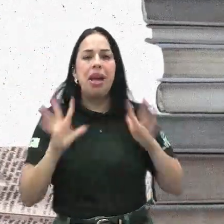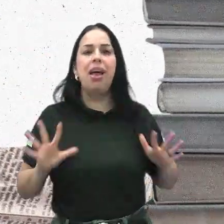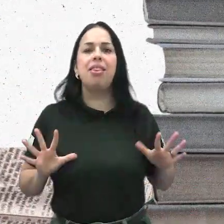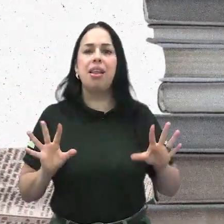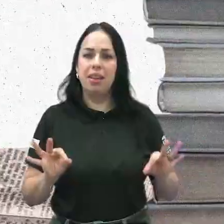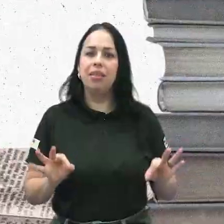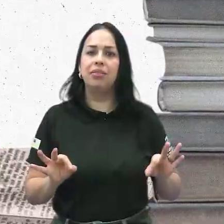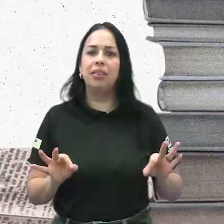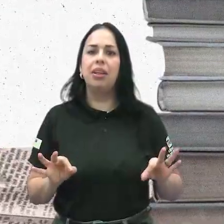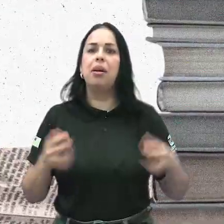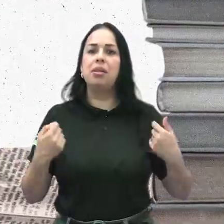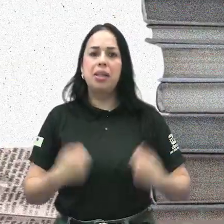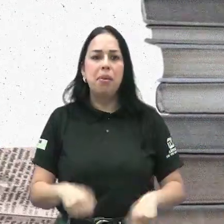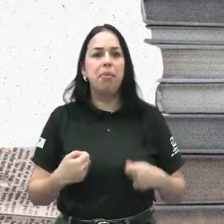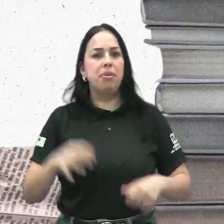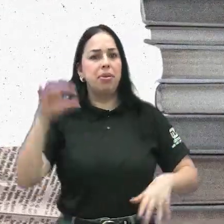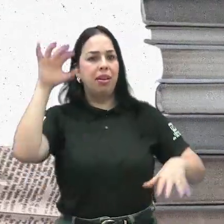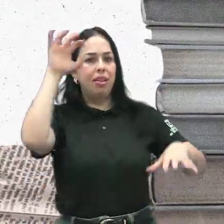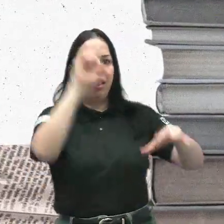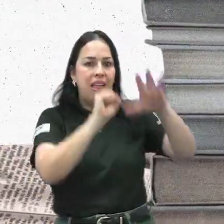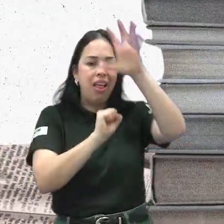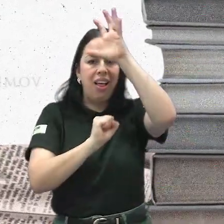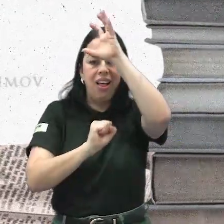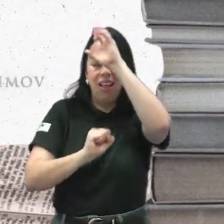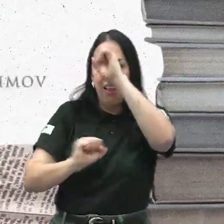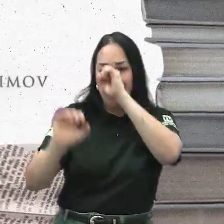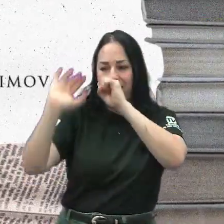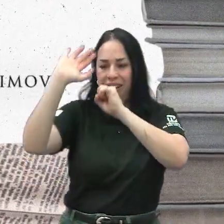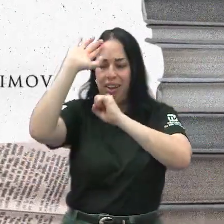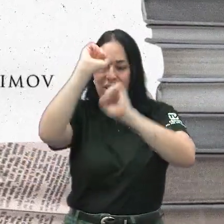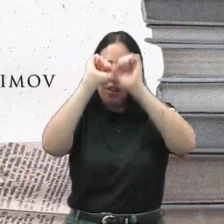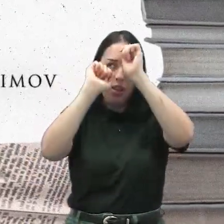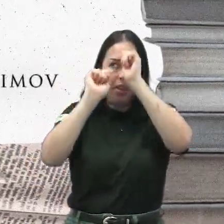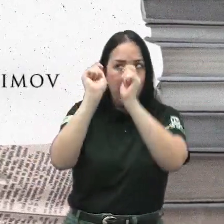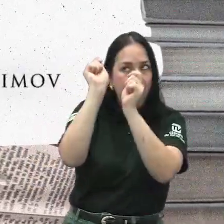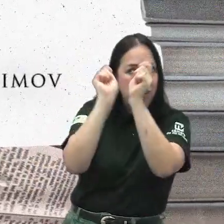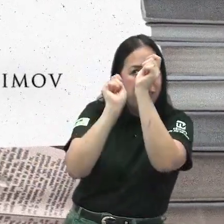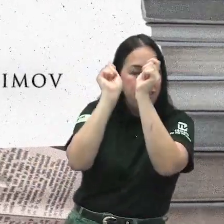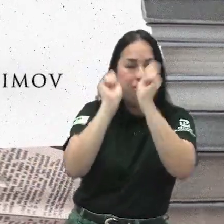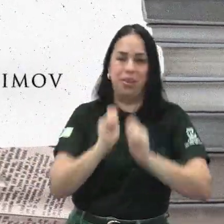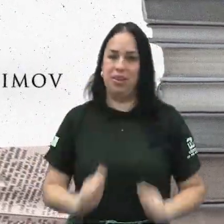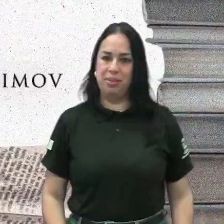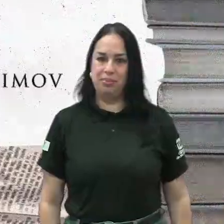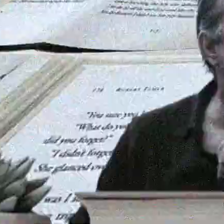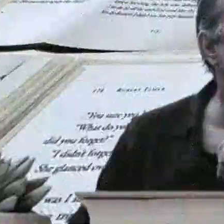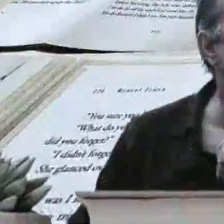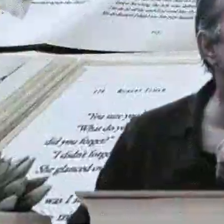Ao contrário, devia-se aprender a lidar cautelosamente com ele.